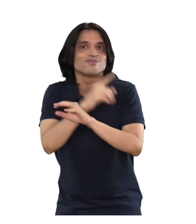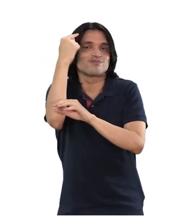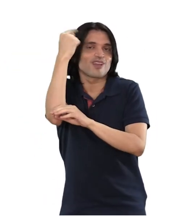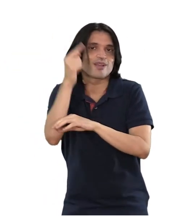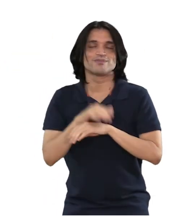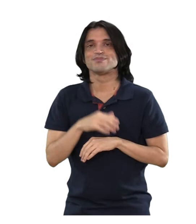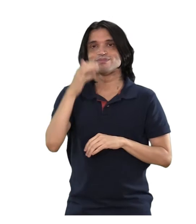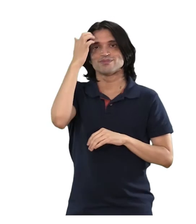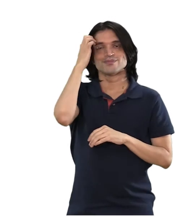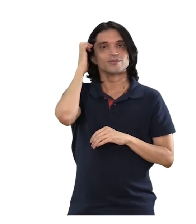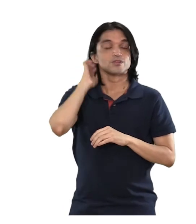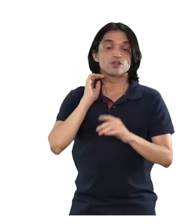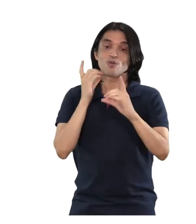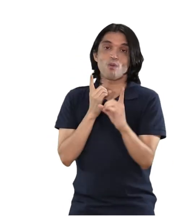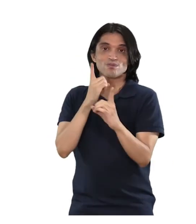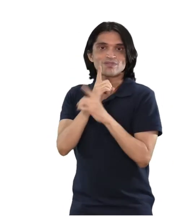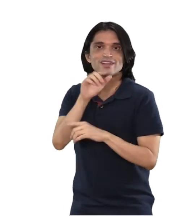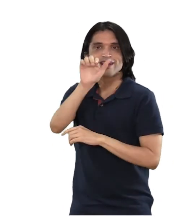no Parque Ibirapuera.